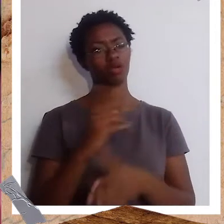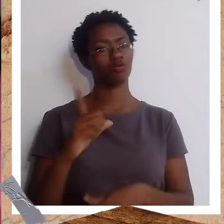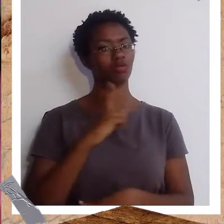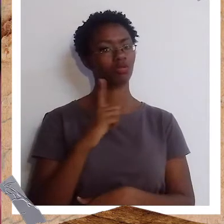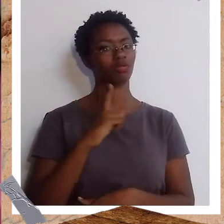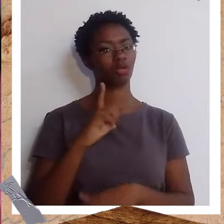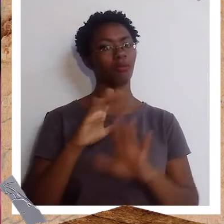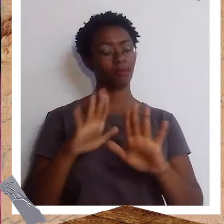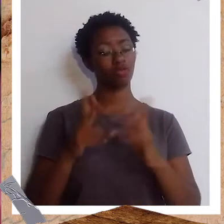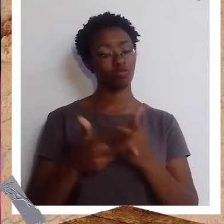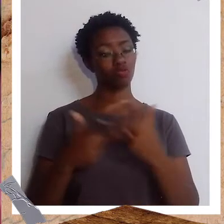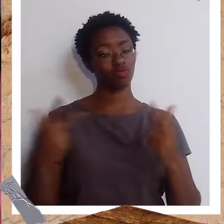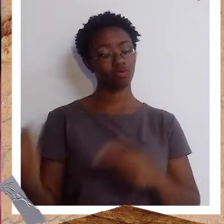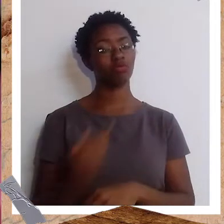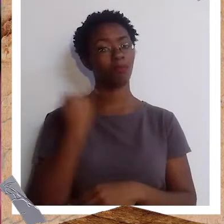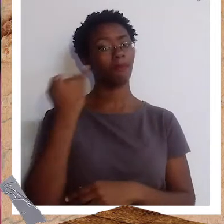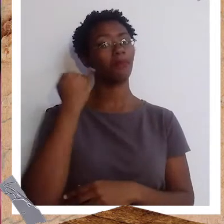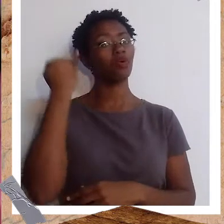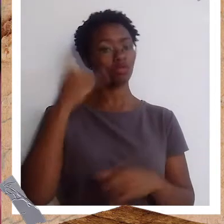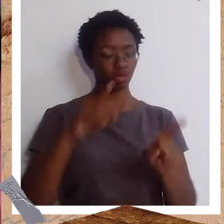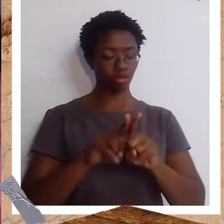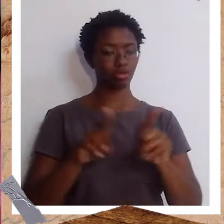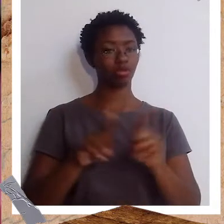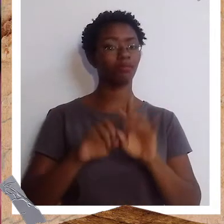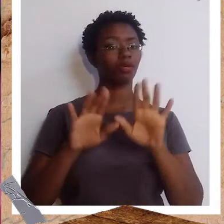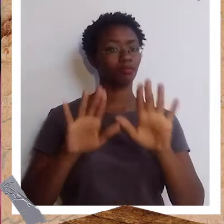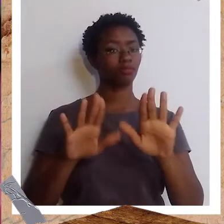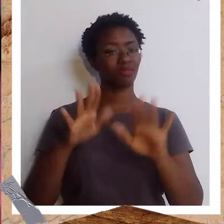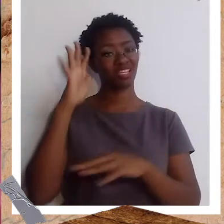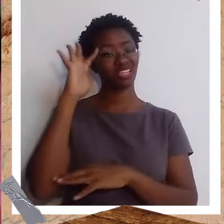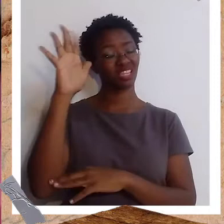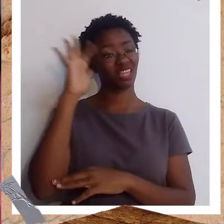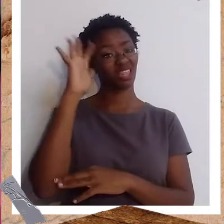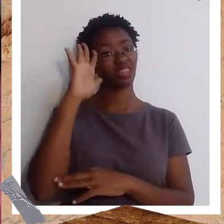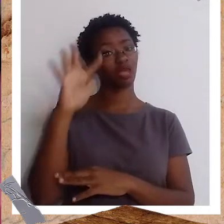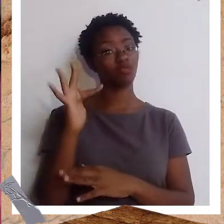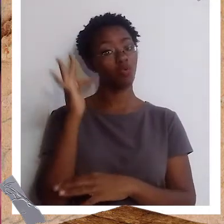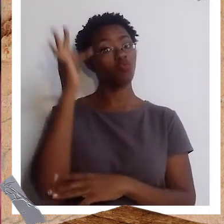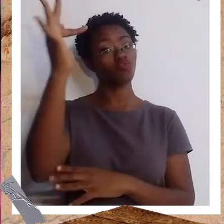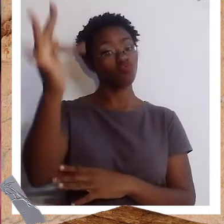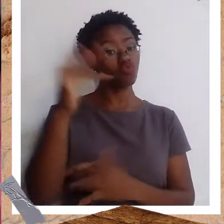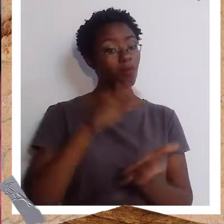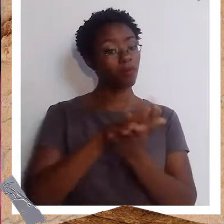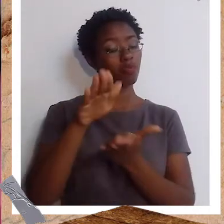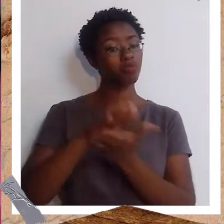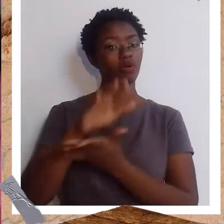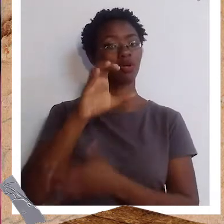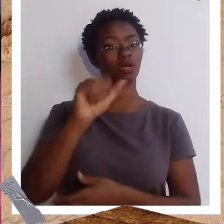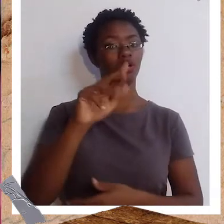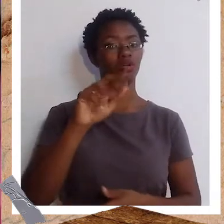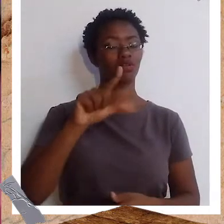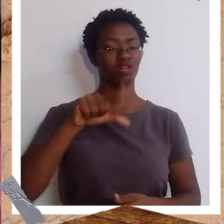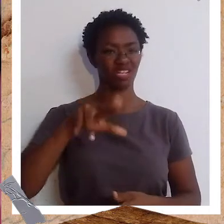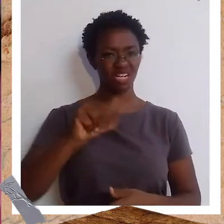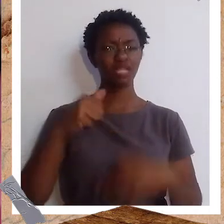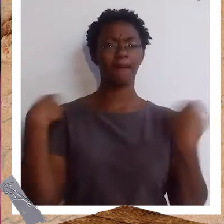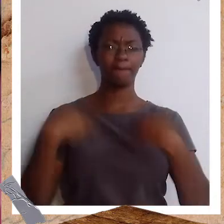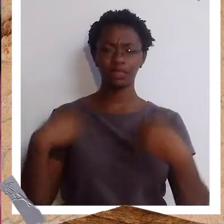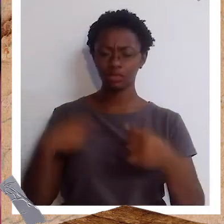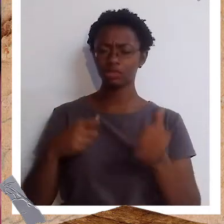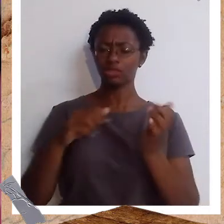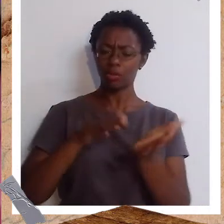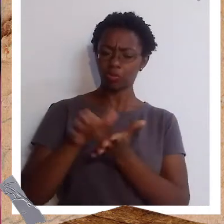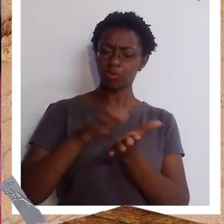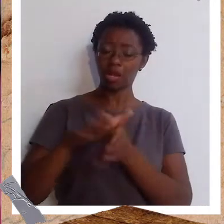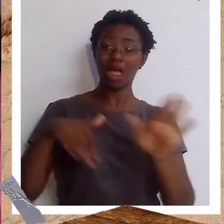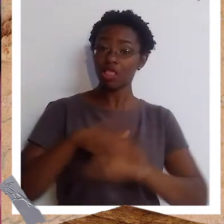muito consideráveis. Então, a ideia e o desafio das futuras publicações de Carolina é que a obra seja publicada em sua totalidade, né, que